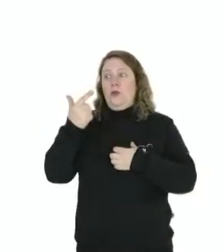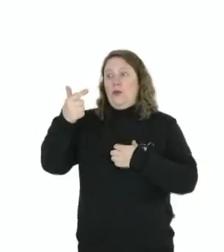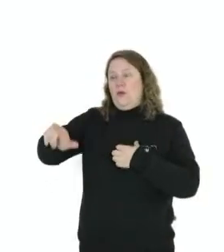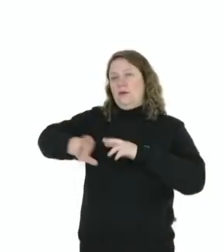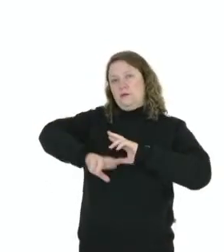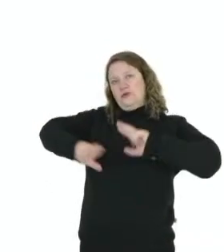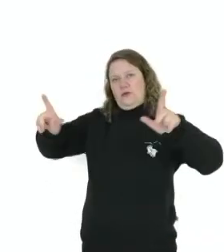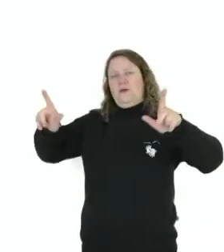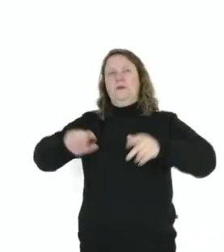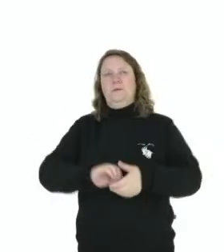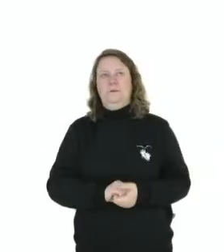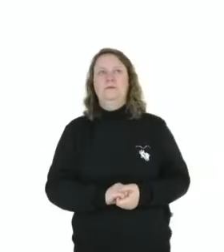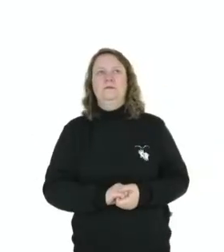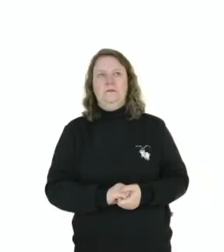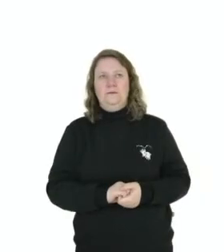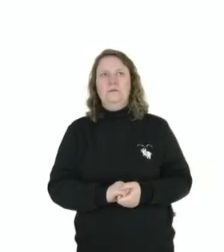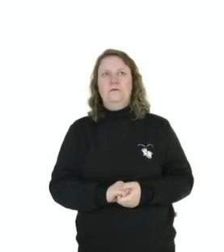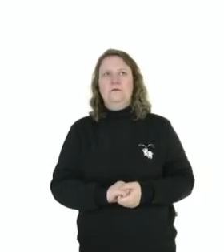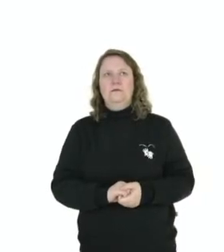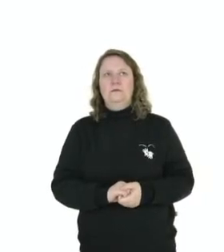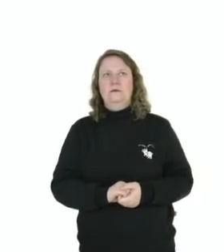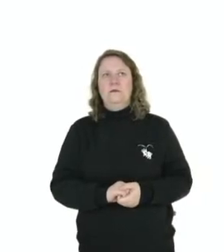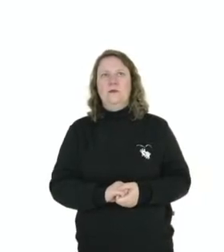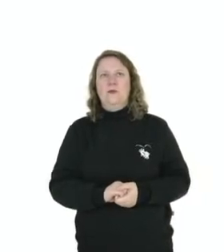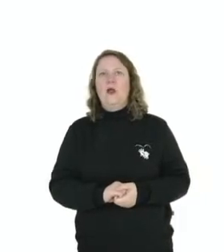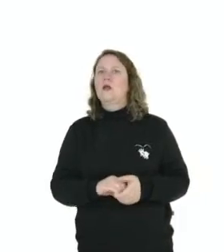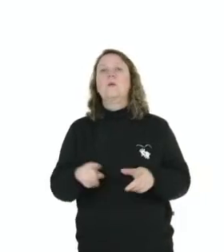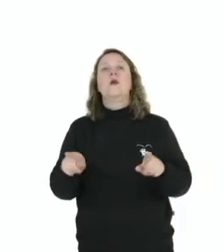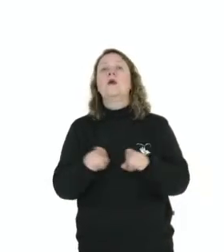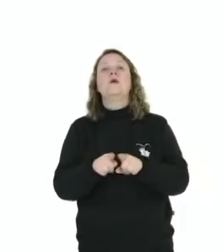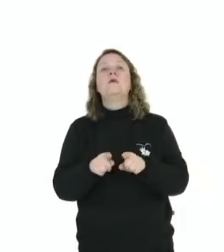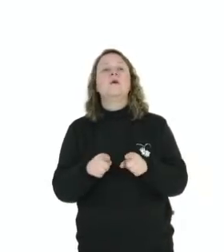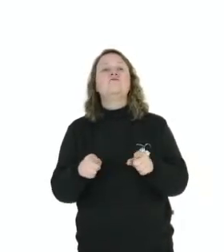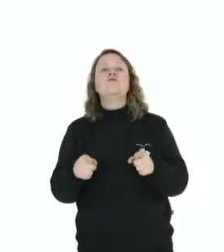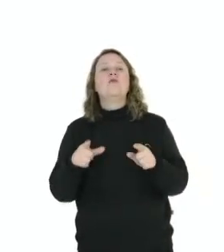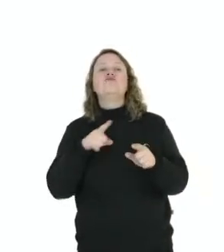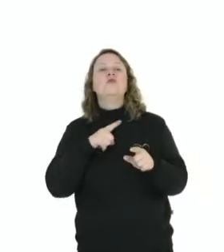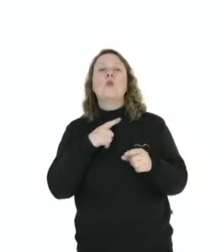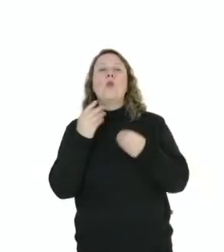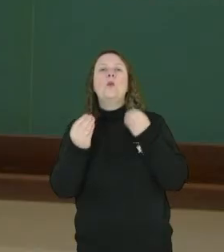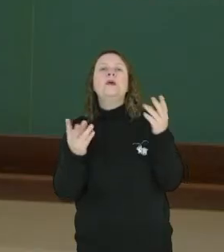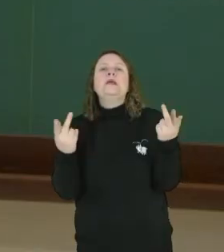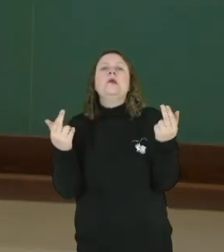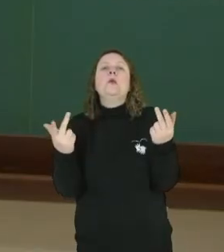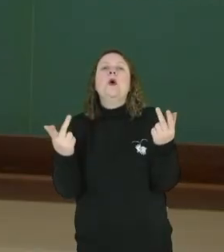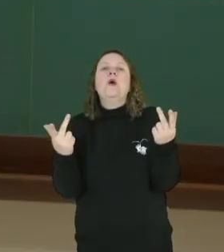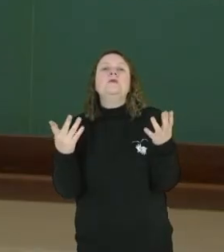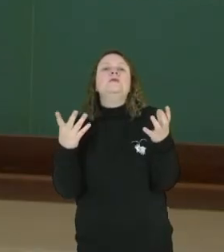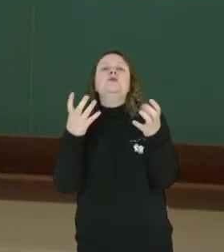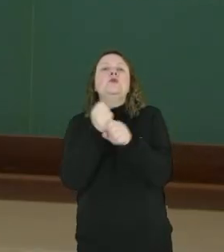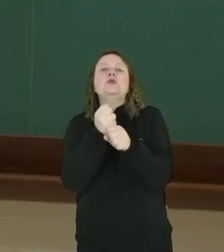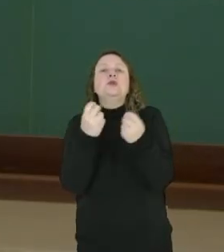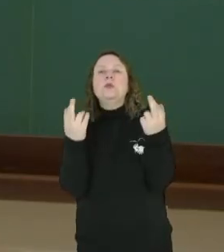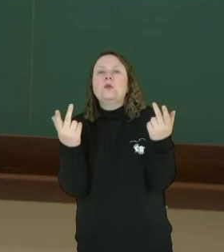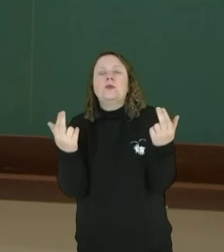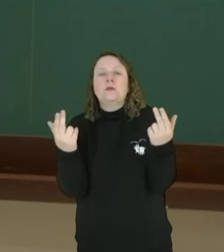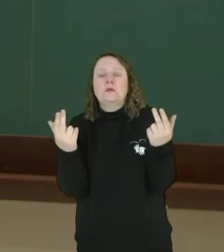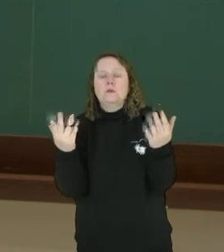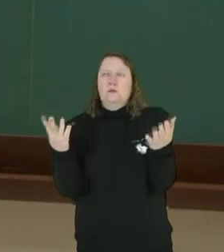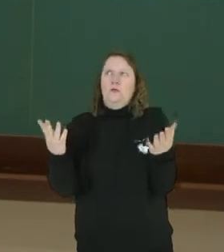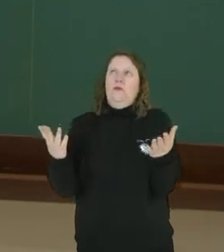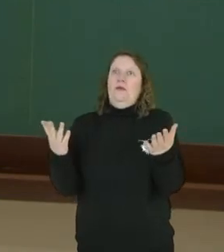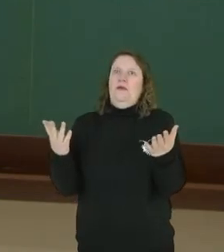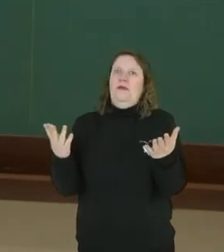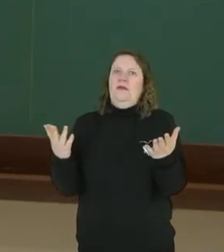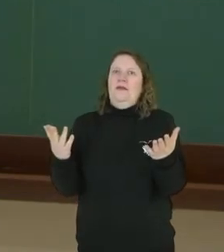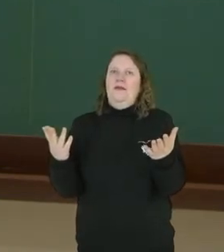se transforma em outro tipo de energia e em quantidades iguais. Veja que louco isso, né? Cara, isso aqui tem tudo a ver com o Bump